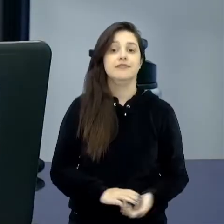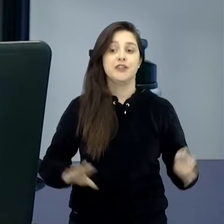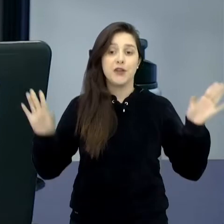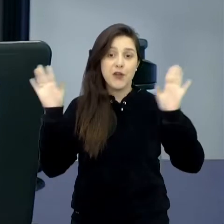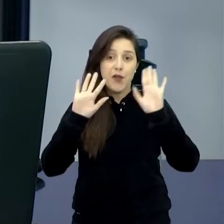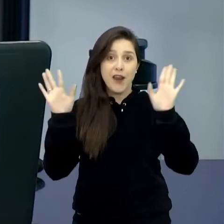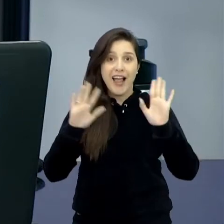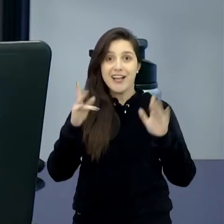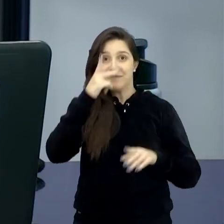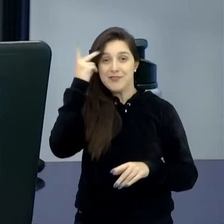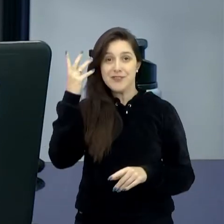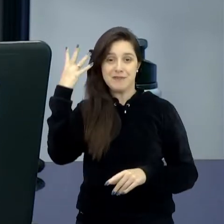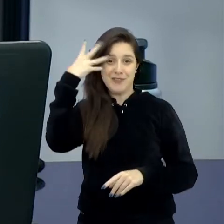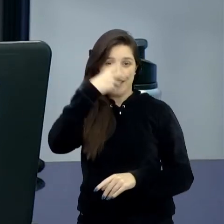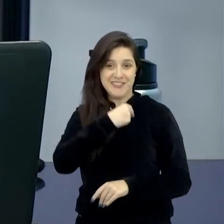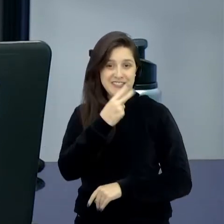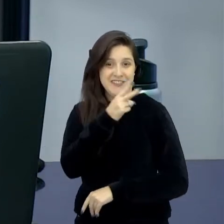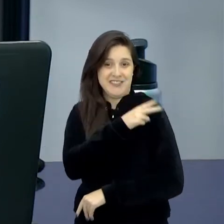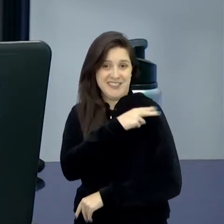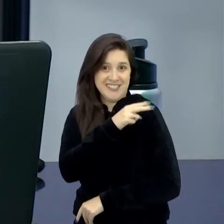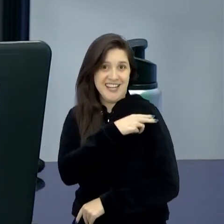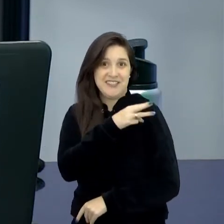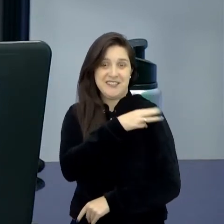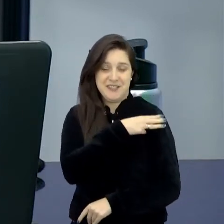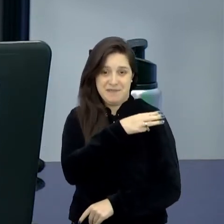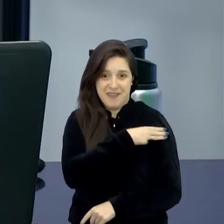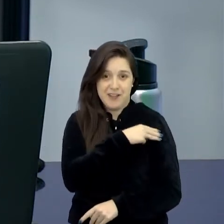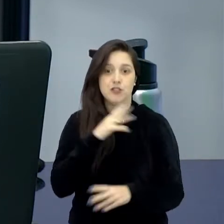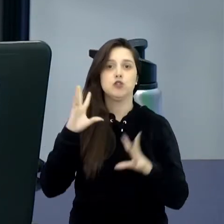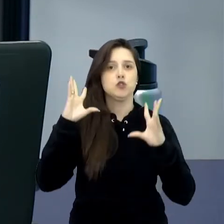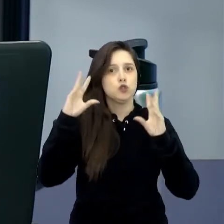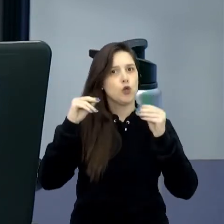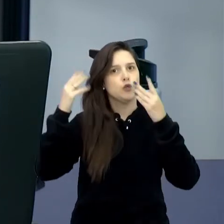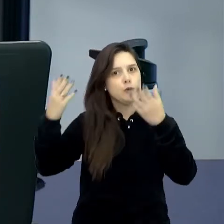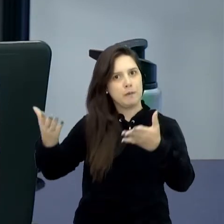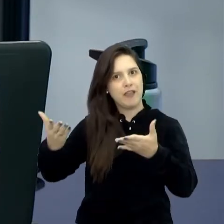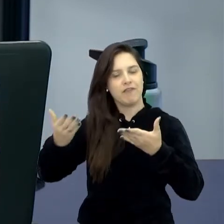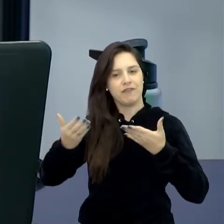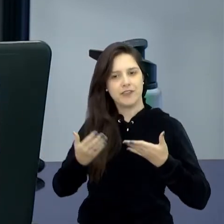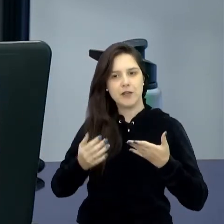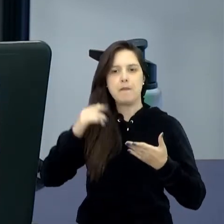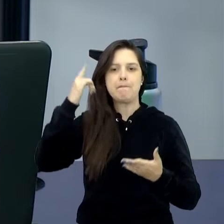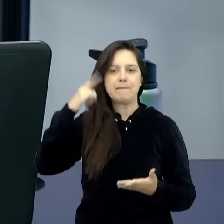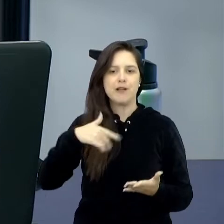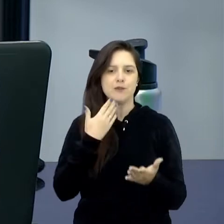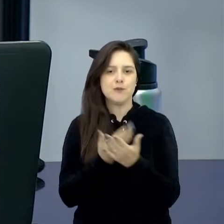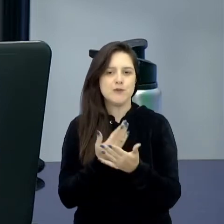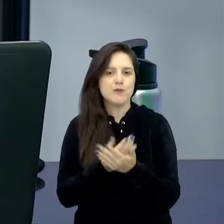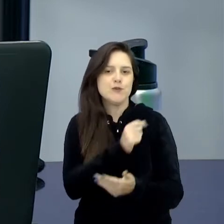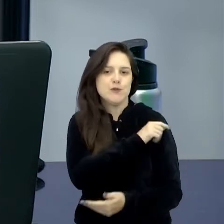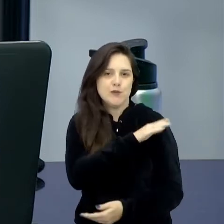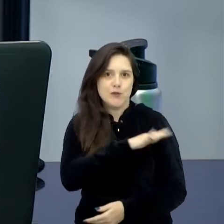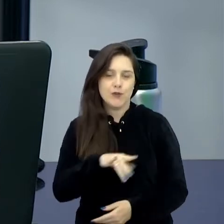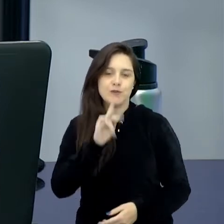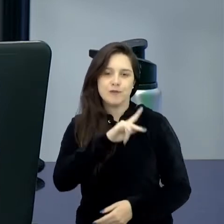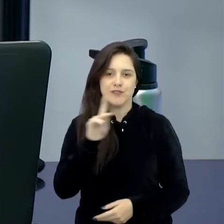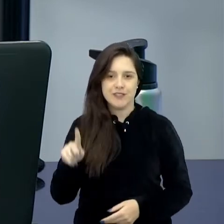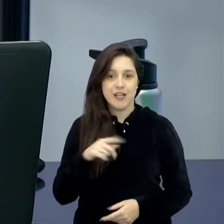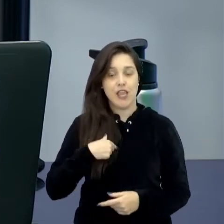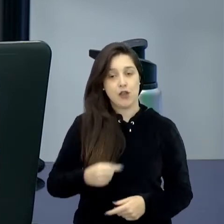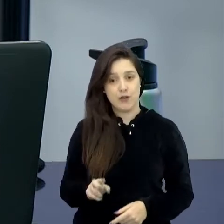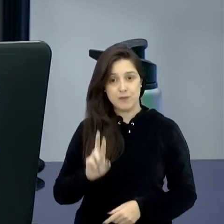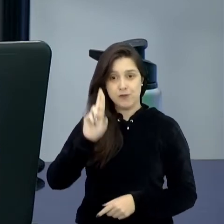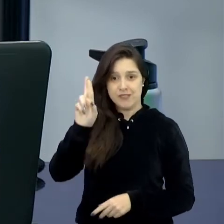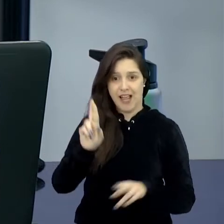Fala, gente bonita da segunda série do ensino médio. Sejam todas muito bem-vindas, as estudantes, as professoras, as